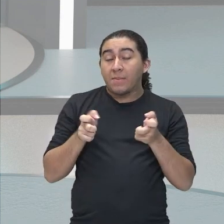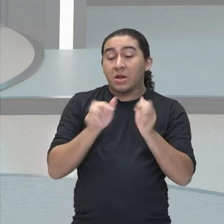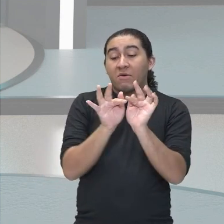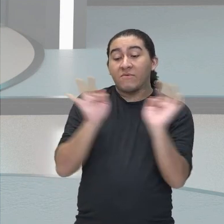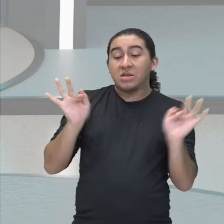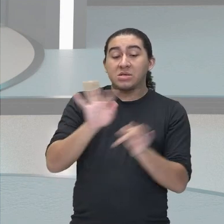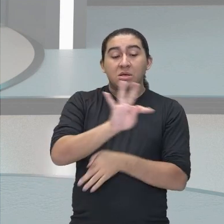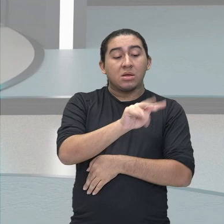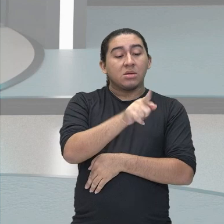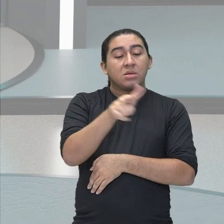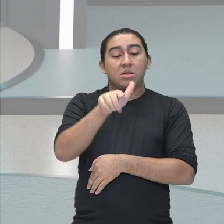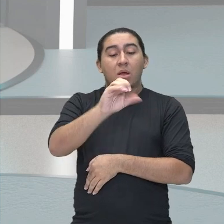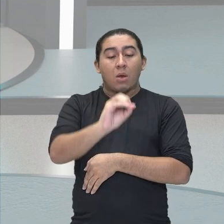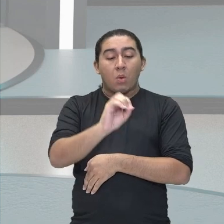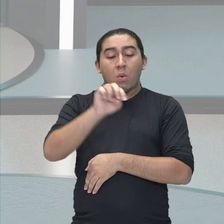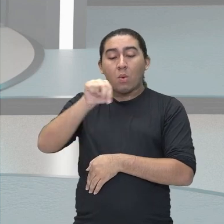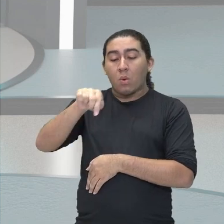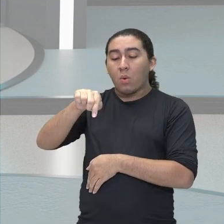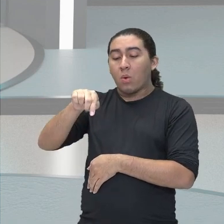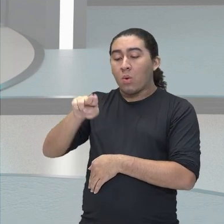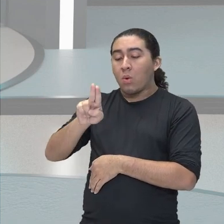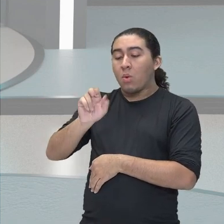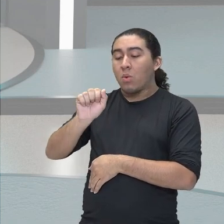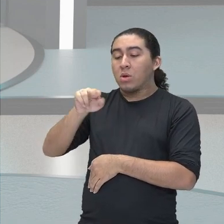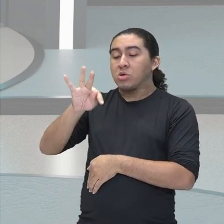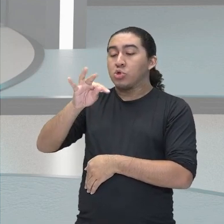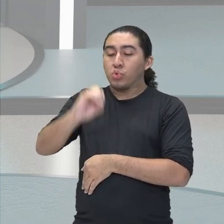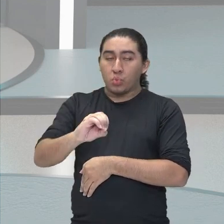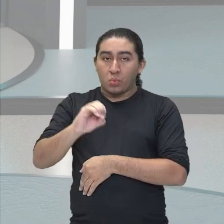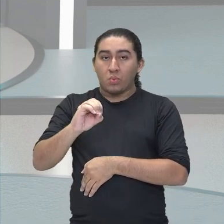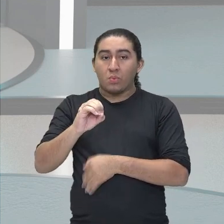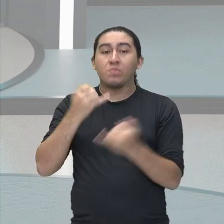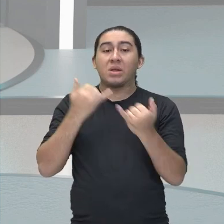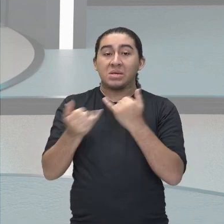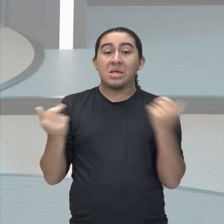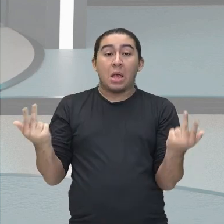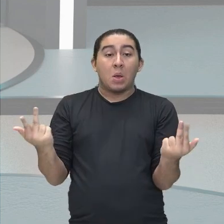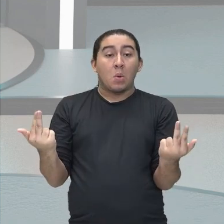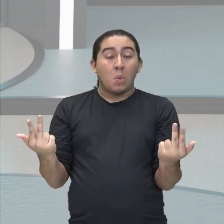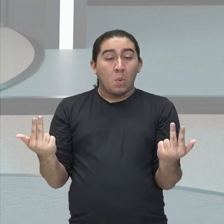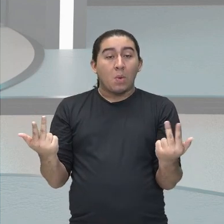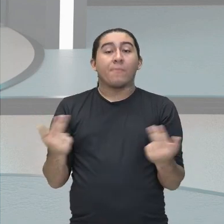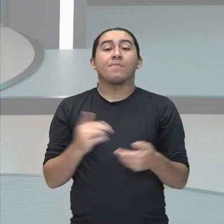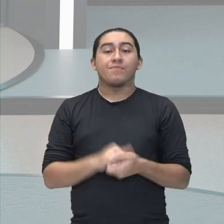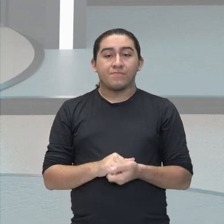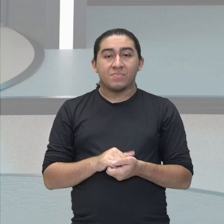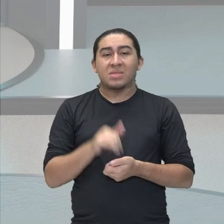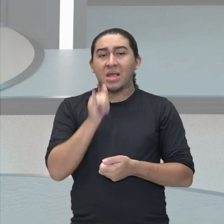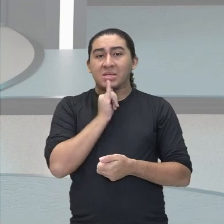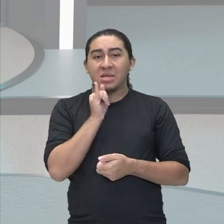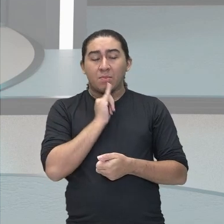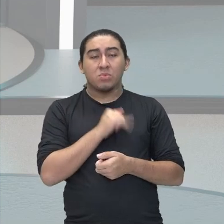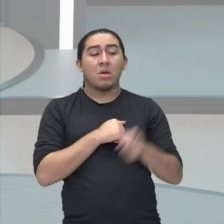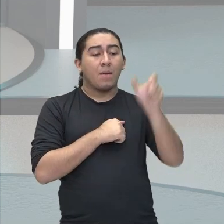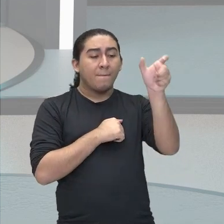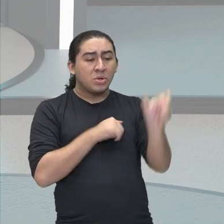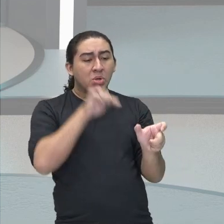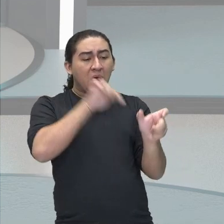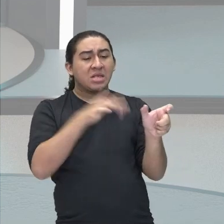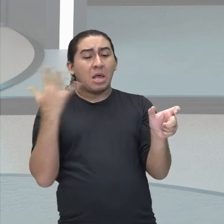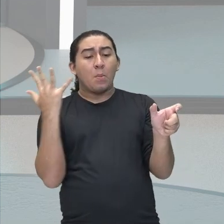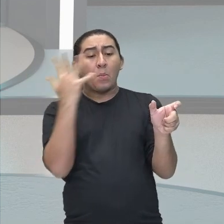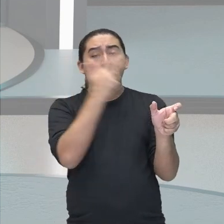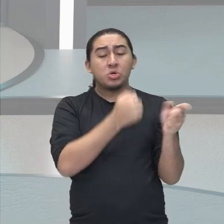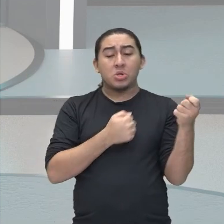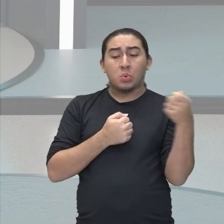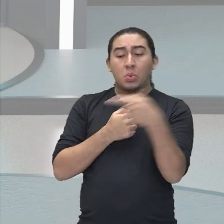já dá essa ideia de igualdade. O Joaquim é tão bonito quanto o